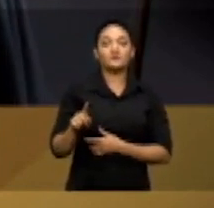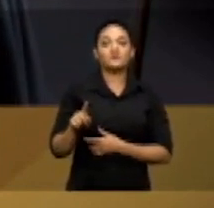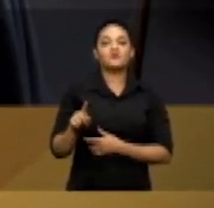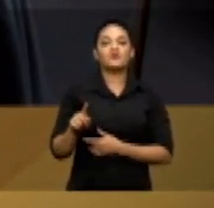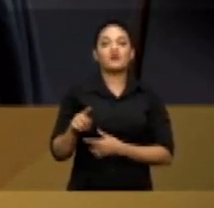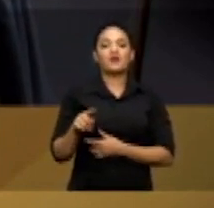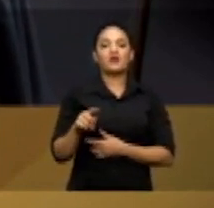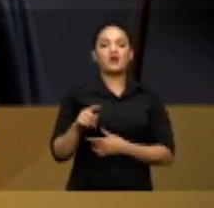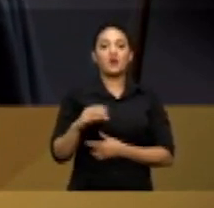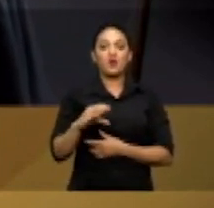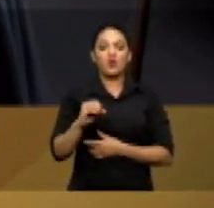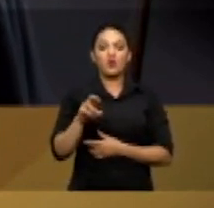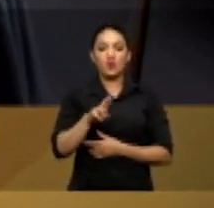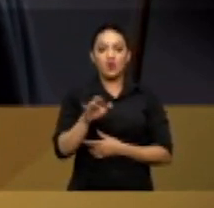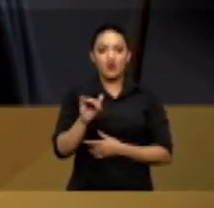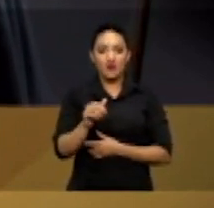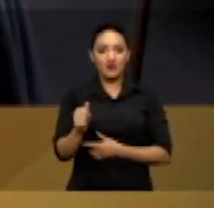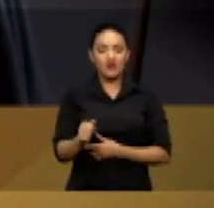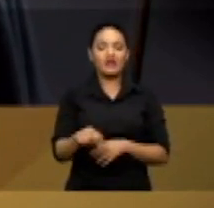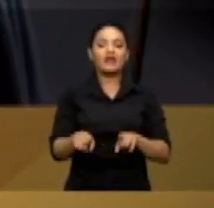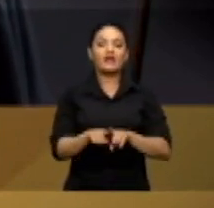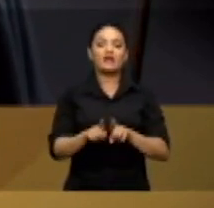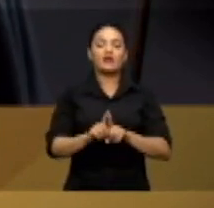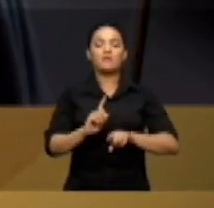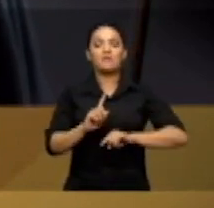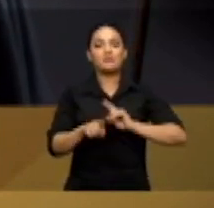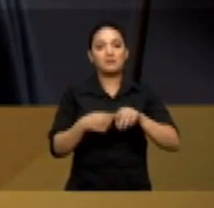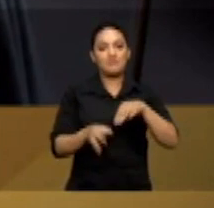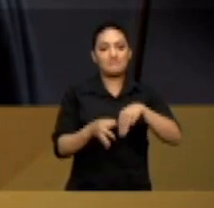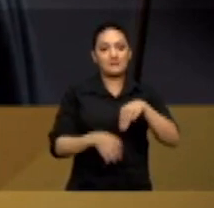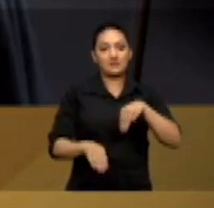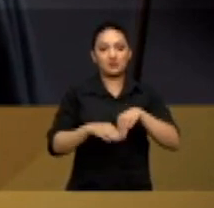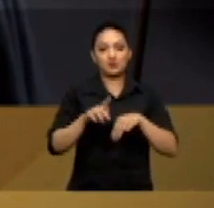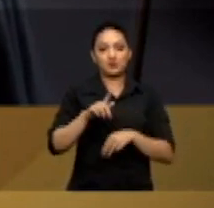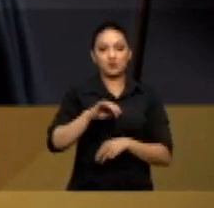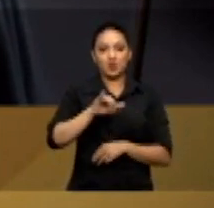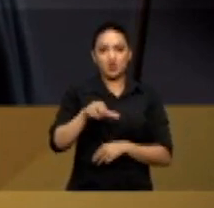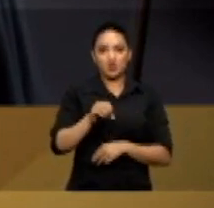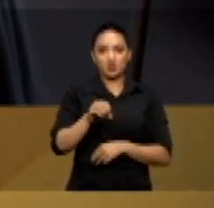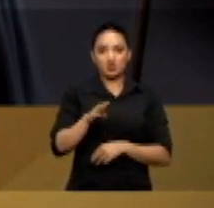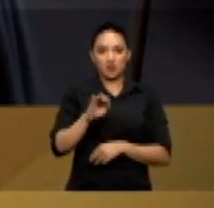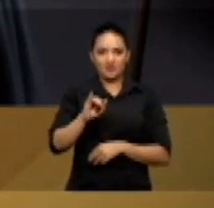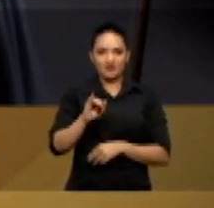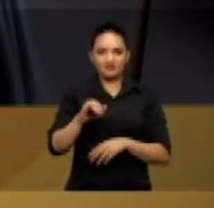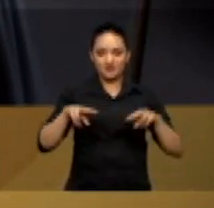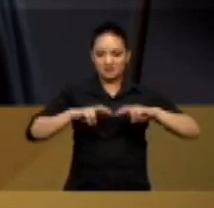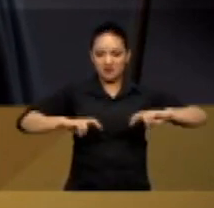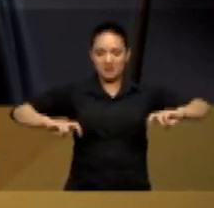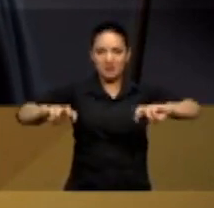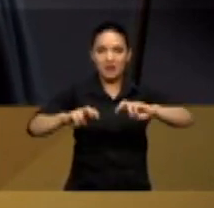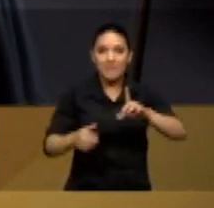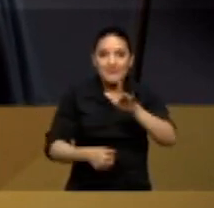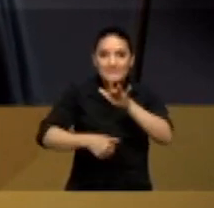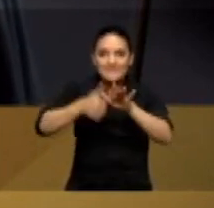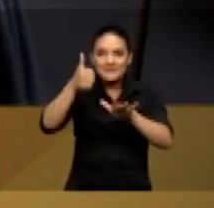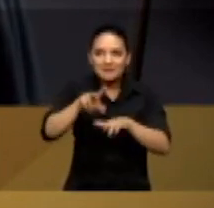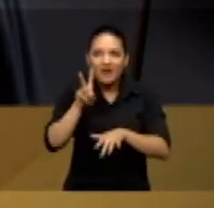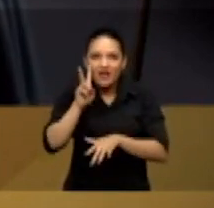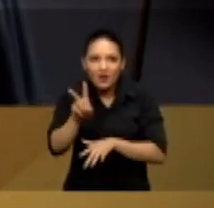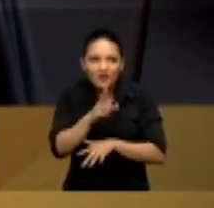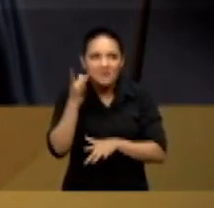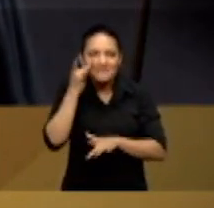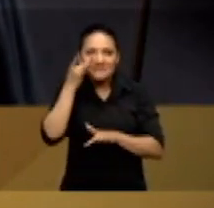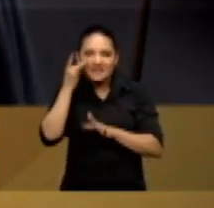Correia e Sua Excelência o ministro Nelson Jobim. Esse foi o primeiro Supremo Tribunal Federal que vi e